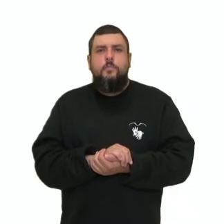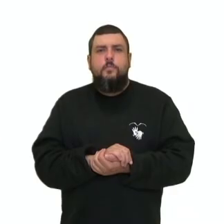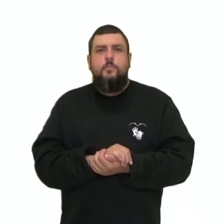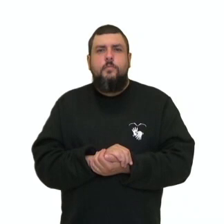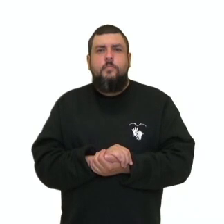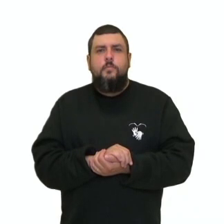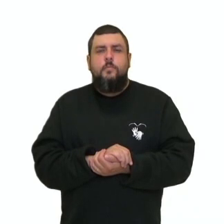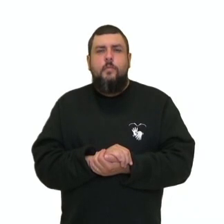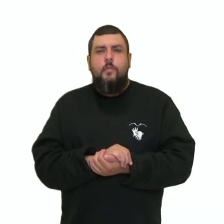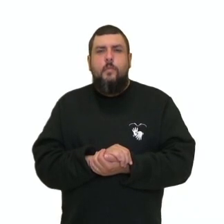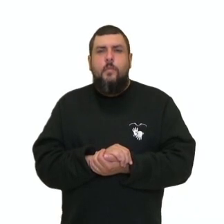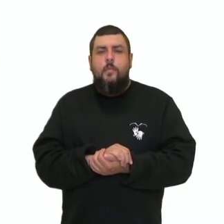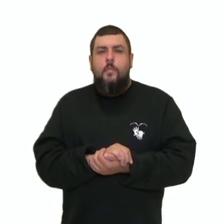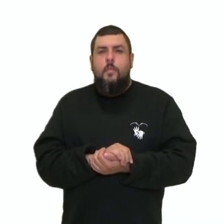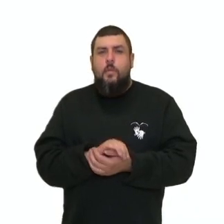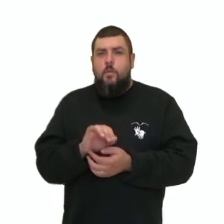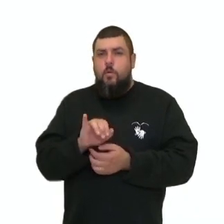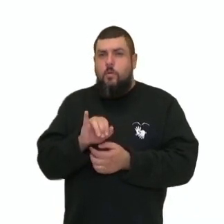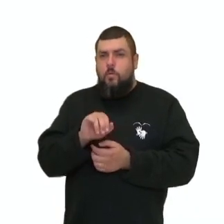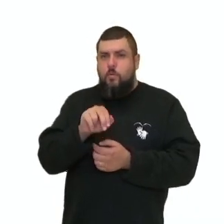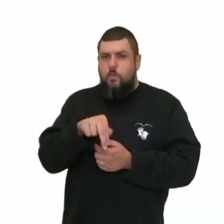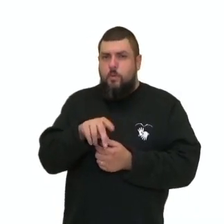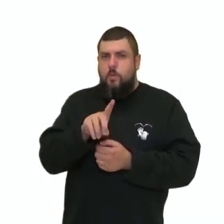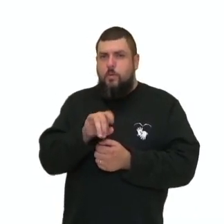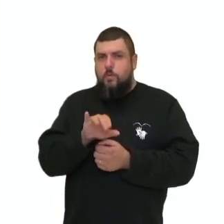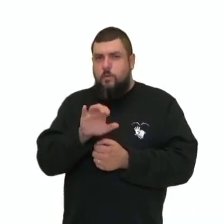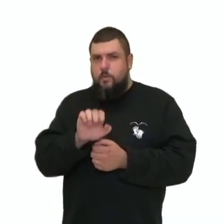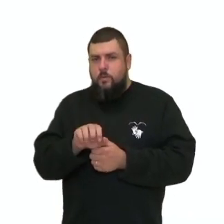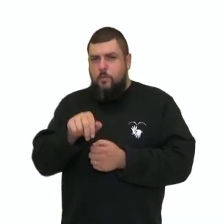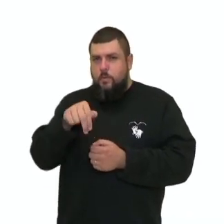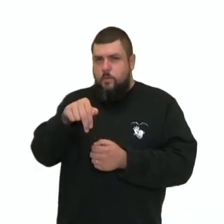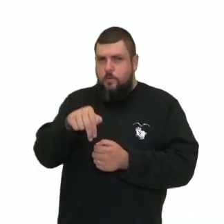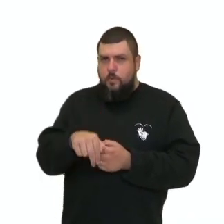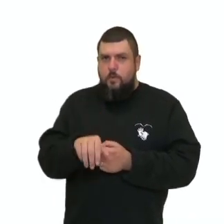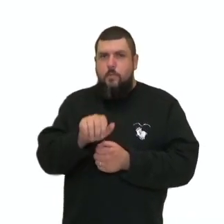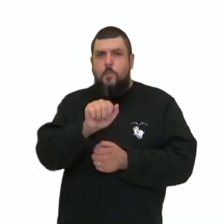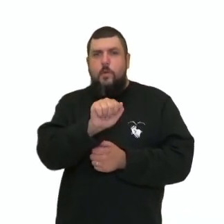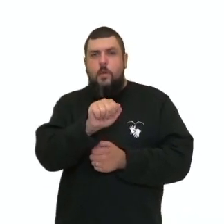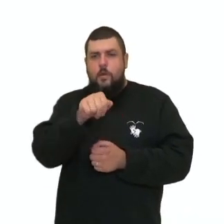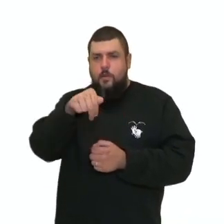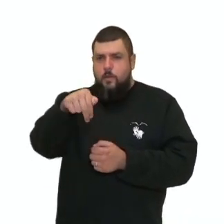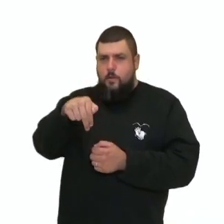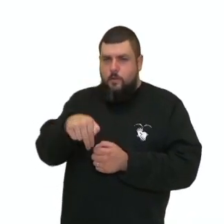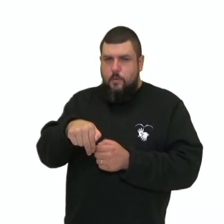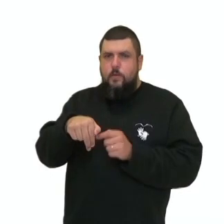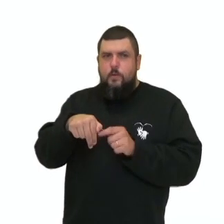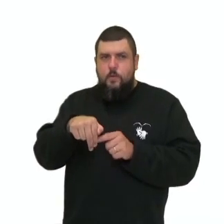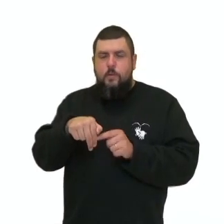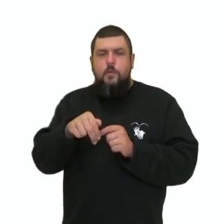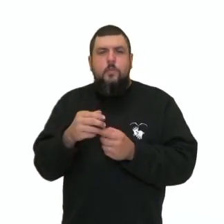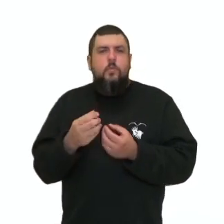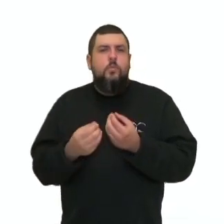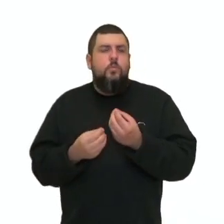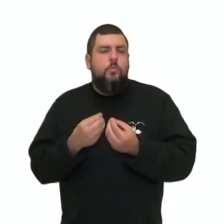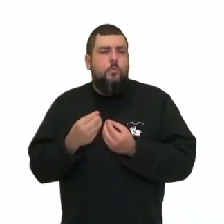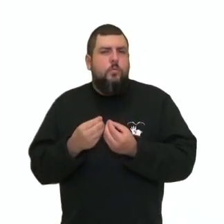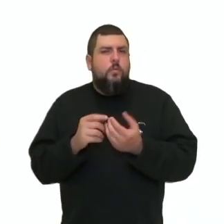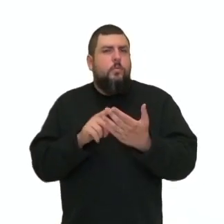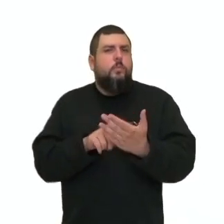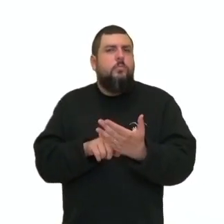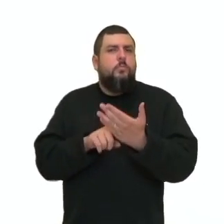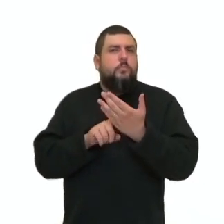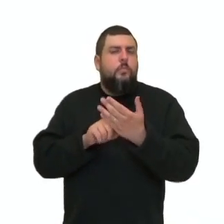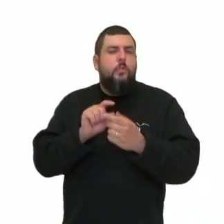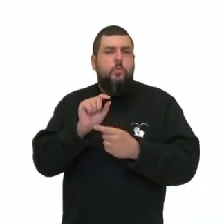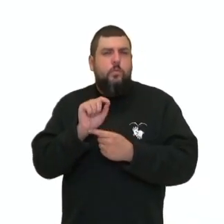O índice N, AN, esse daqui, ó, pessoal, são os índices N. O que ele indica?